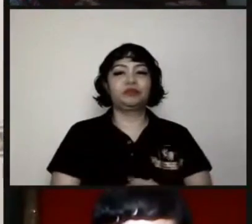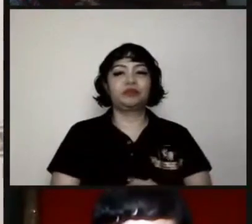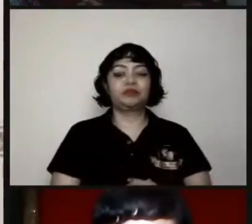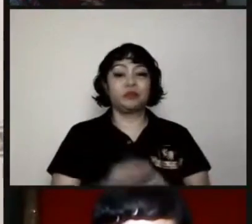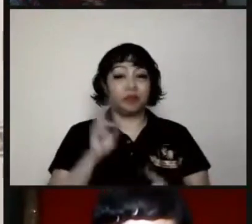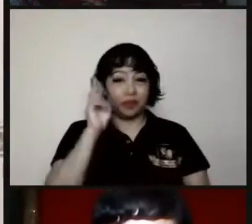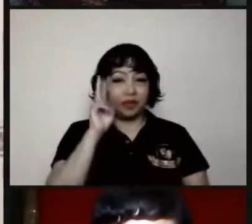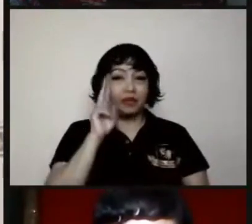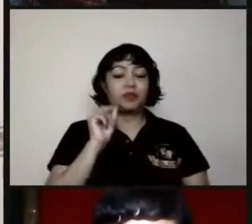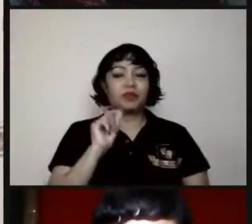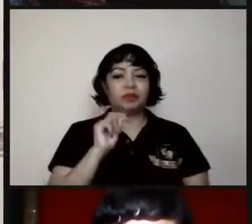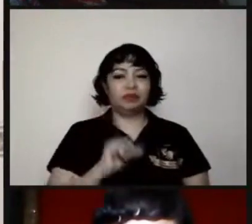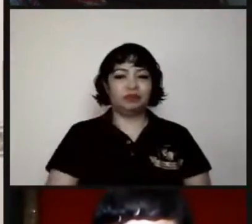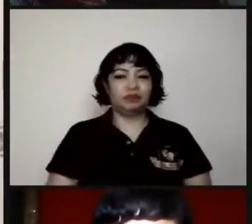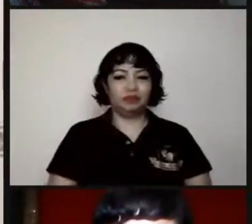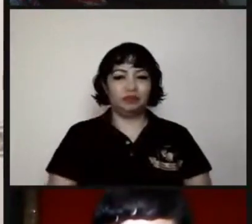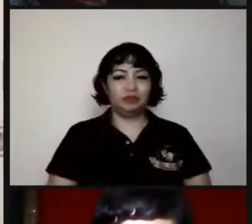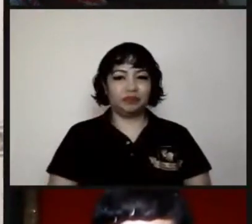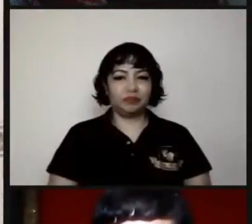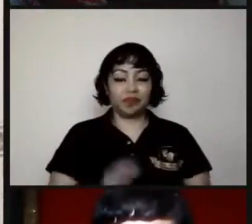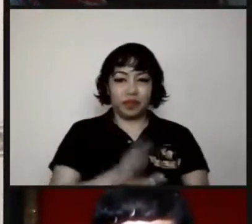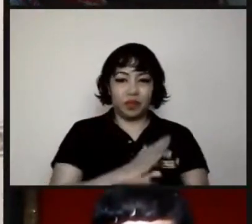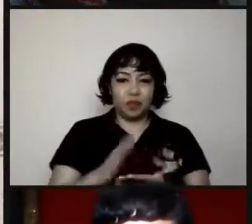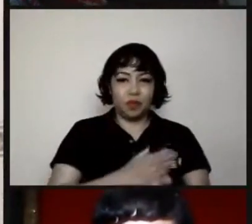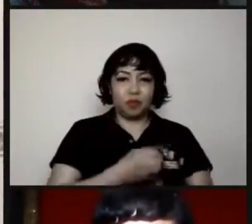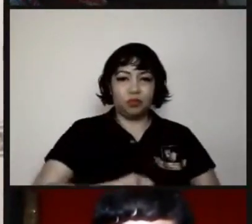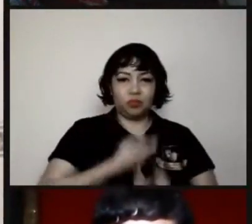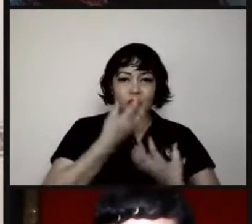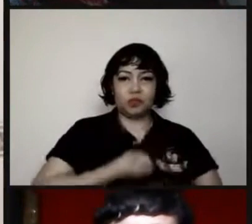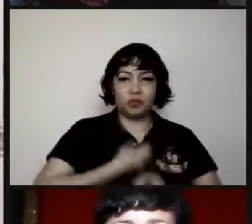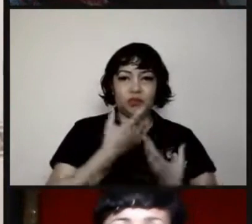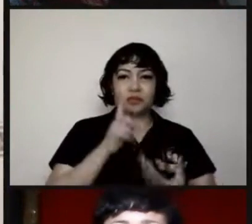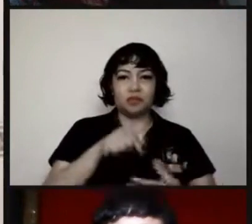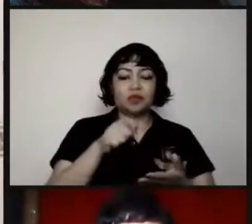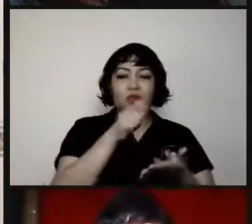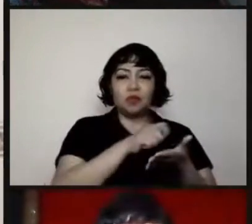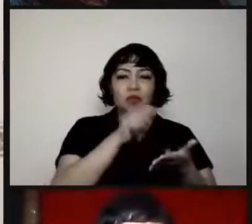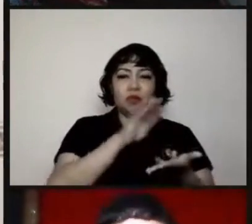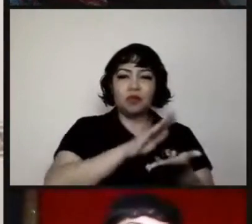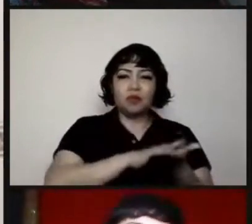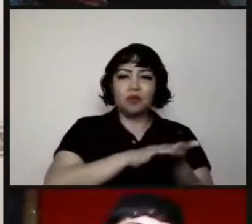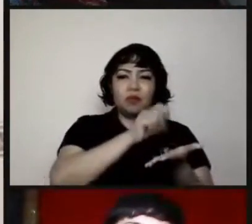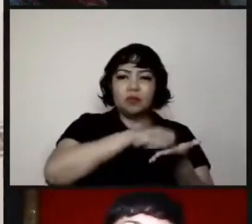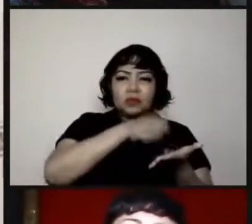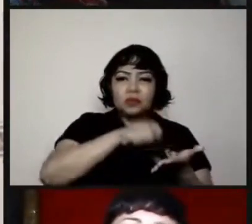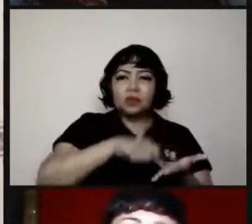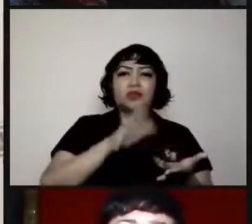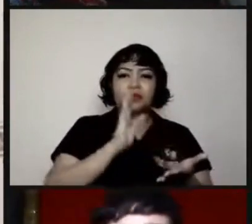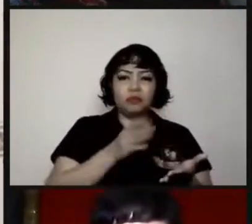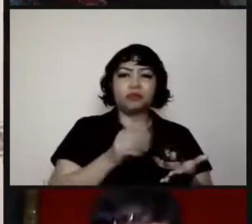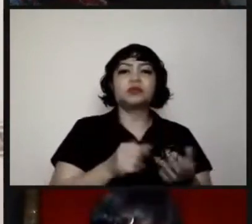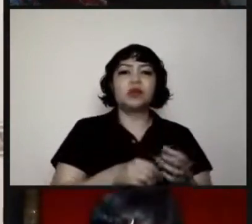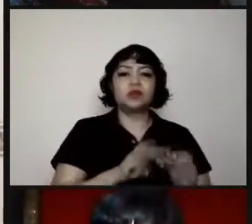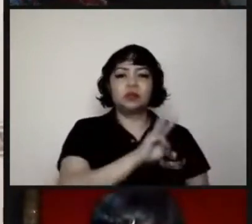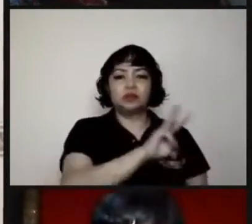Lembrando que alguns desses poemas, né, Fabi, dos principais autores, vão estar disponibilizados no site